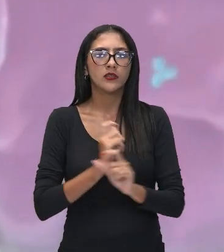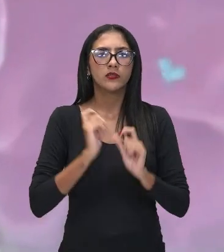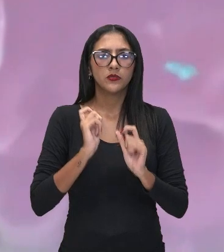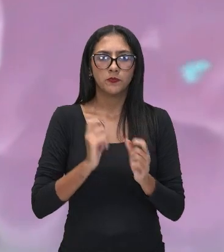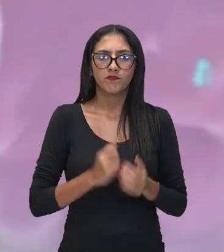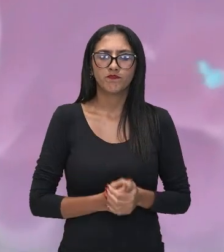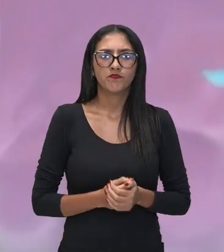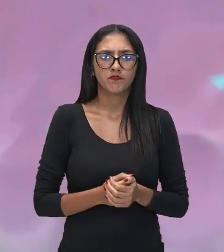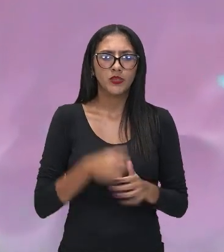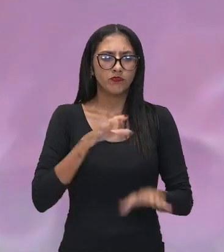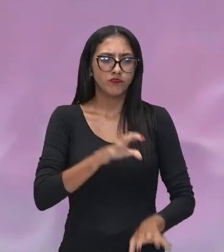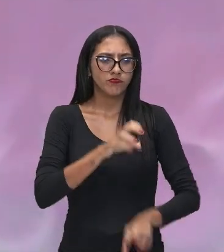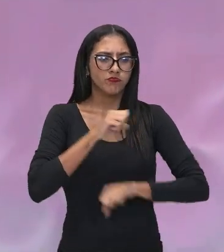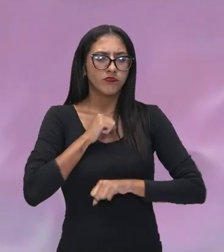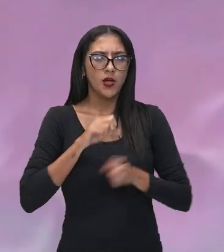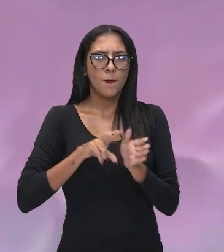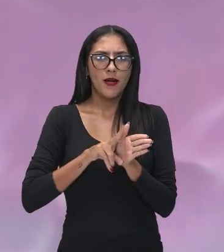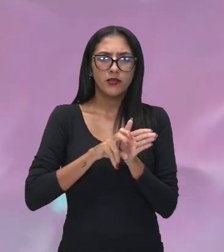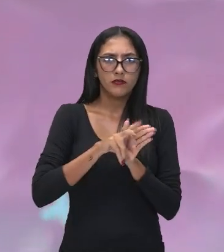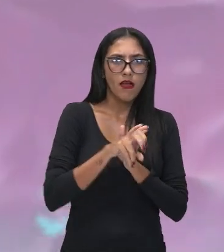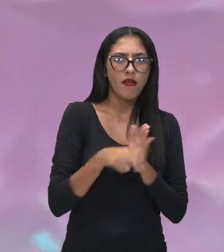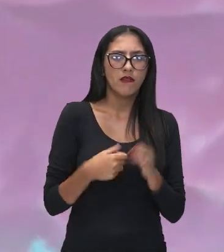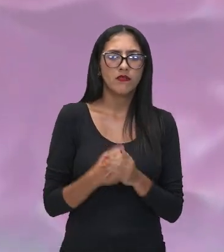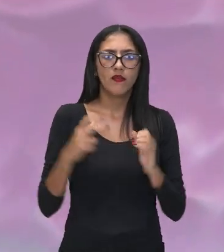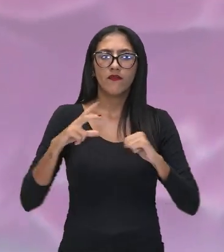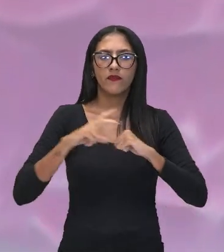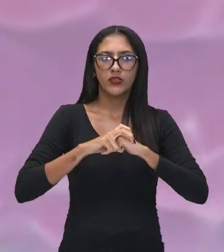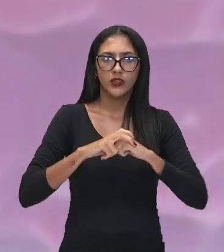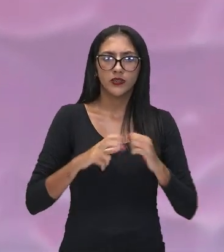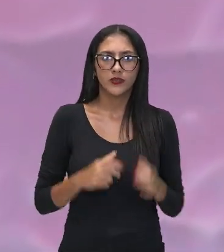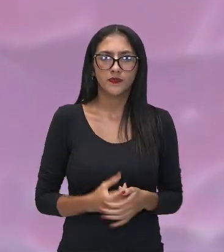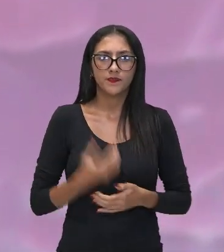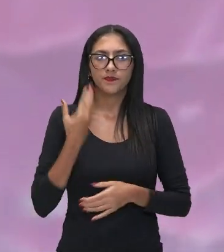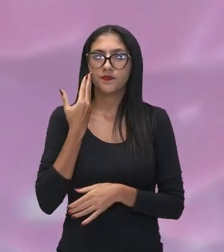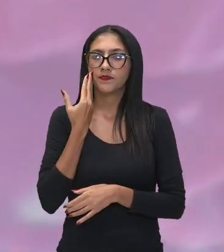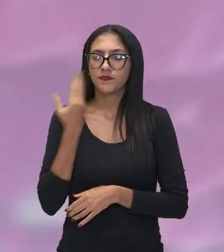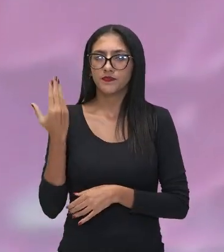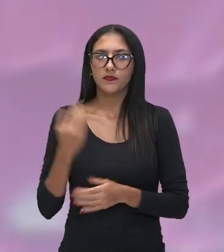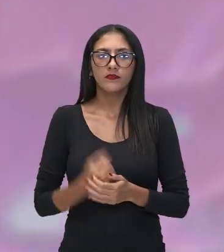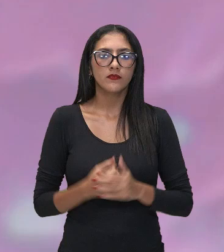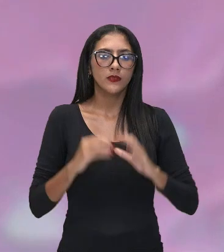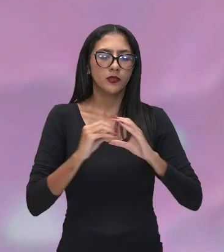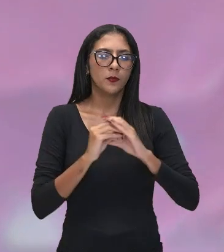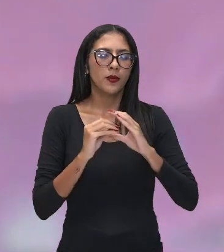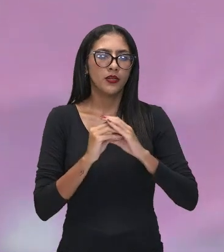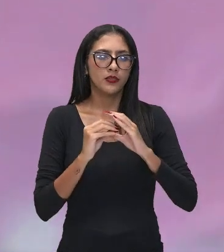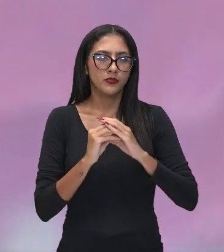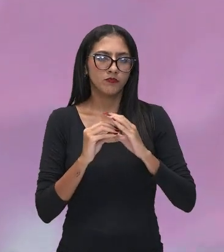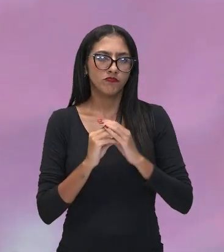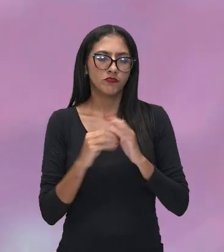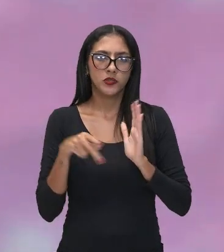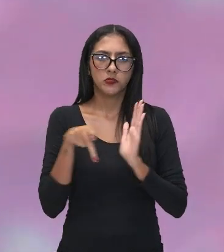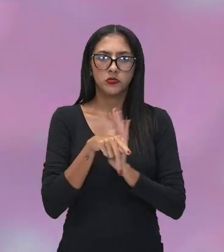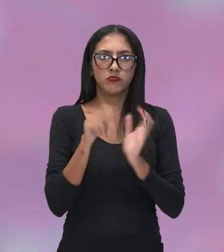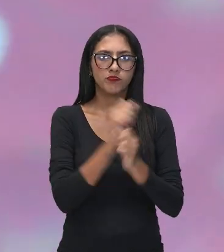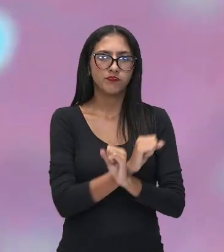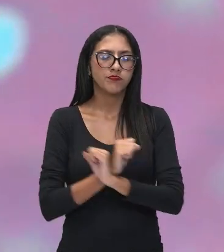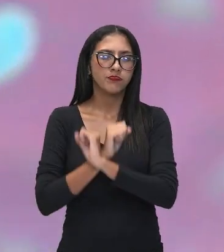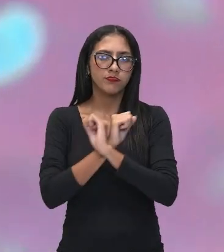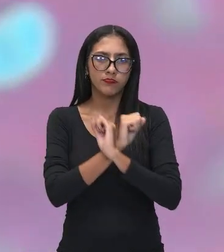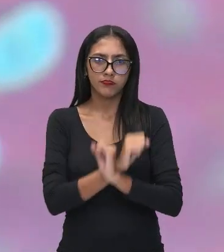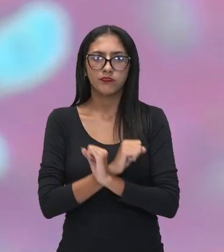de bactérias, de vírus. Olha aí, é a imunoglobulina, também conhecida como